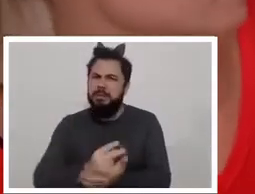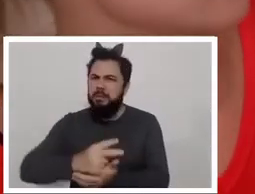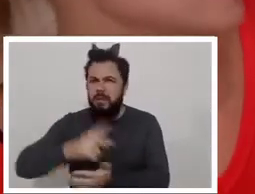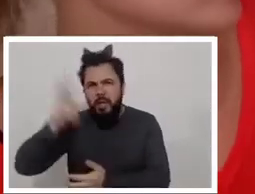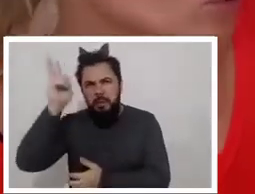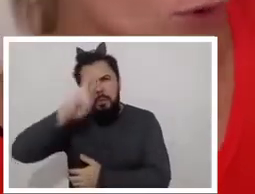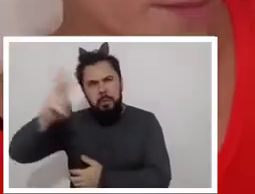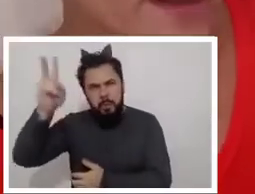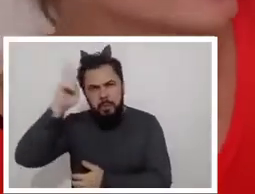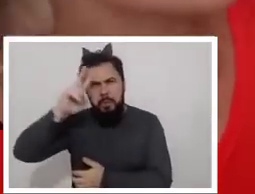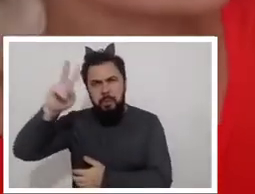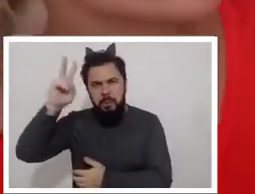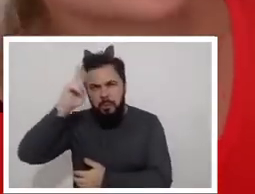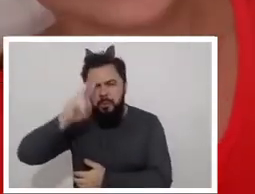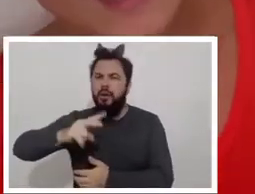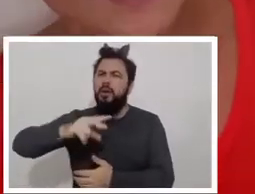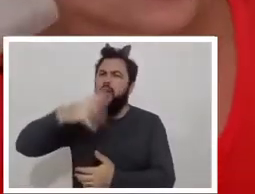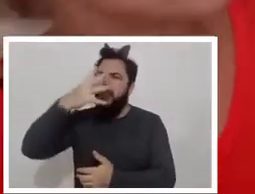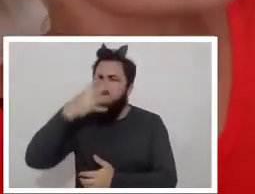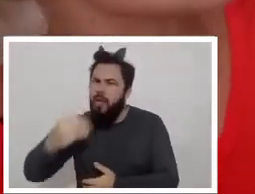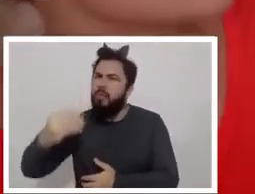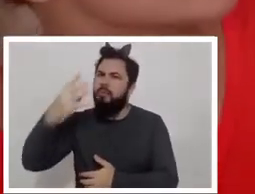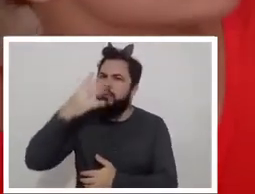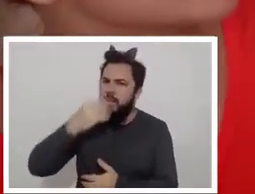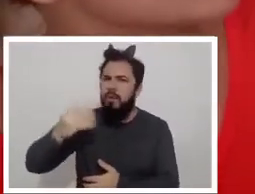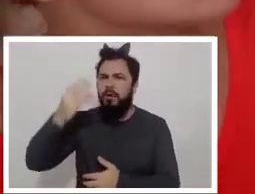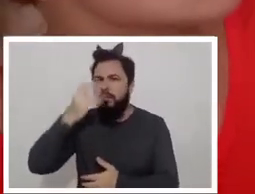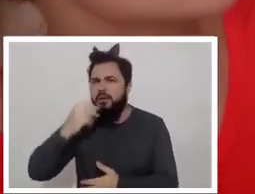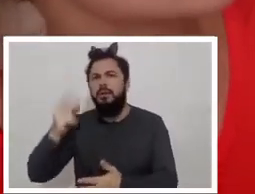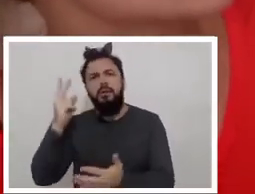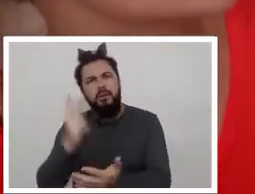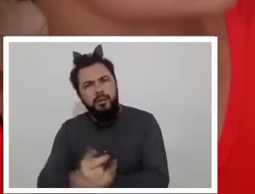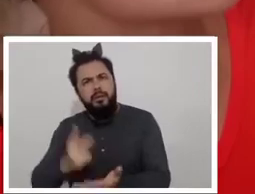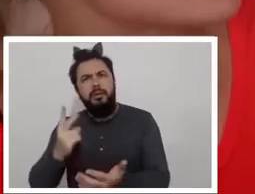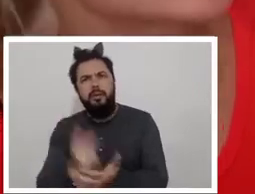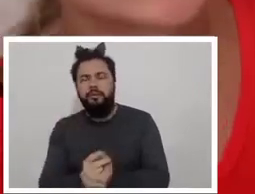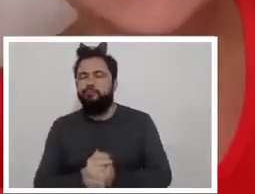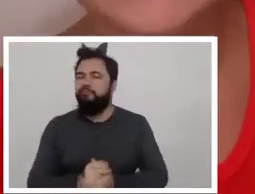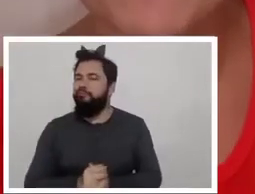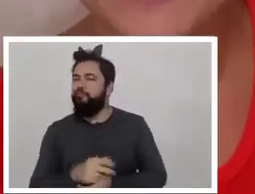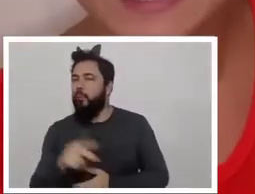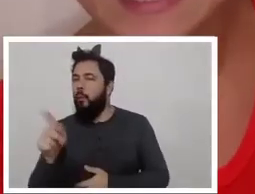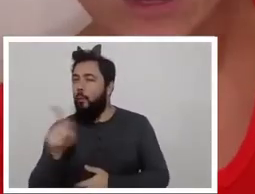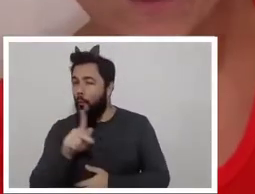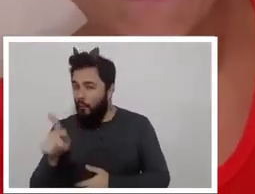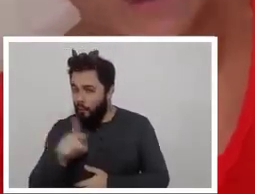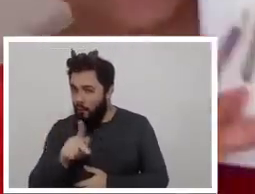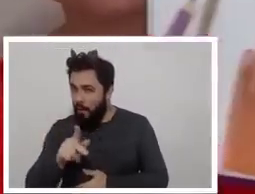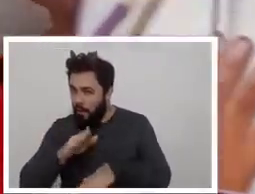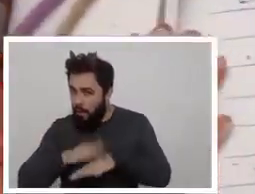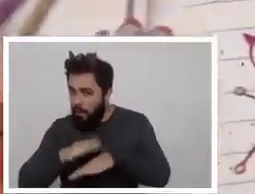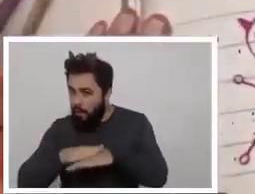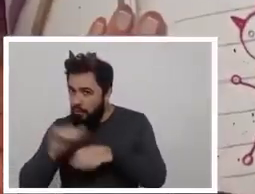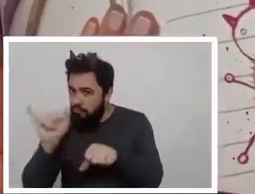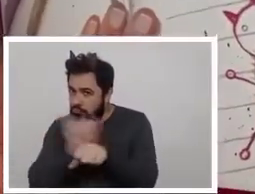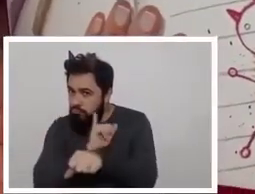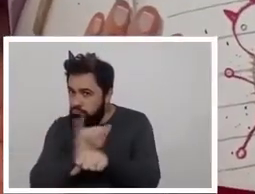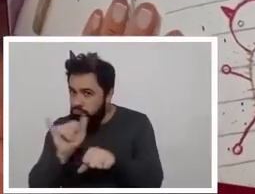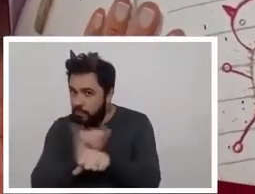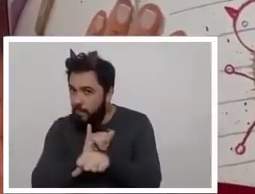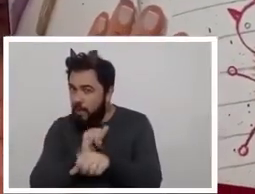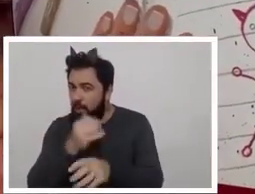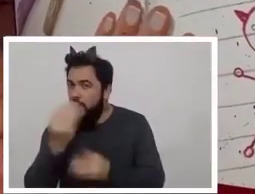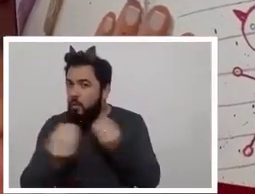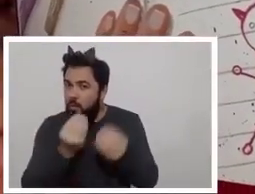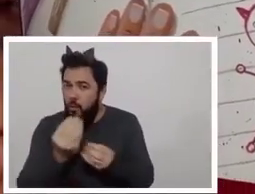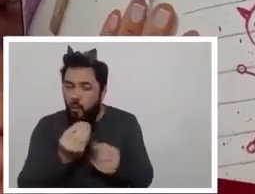lobo para turma professora que eu com as crianças uma receita para caçar algum mal a